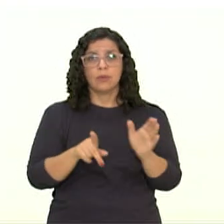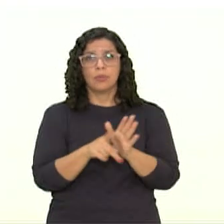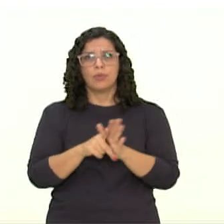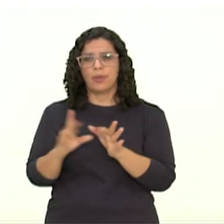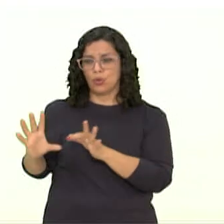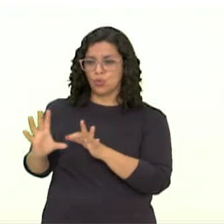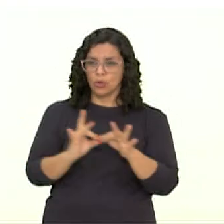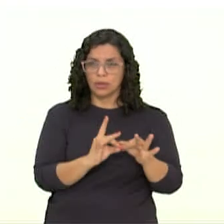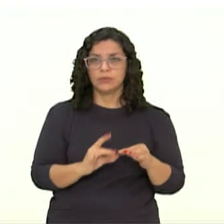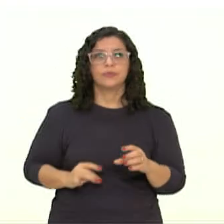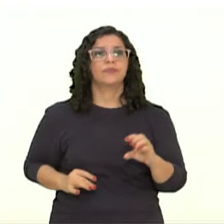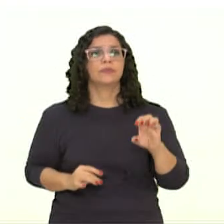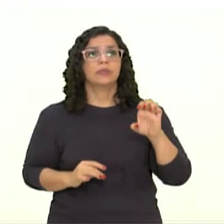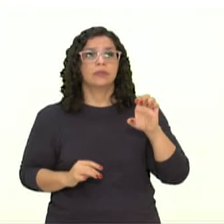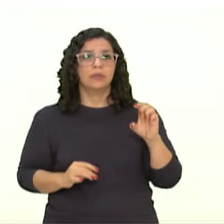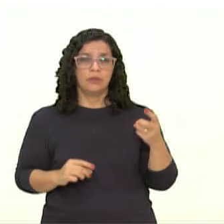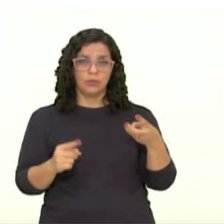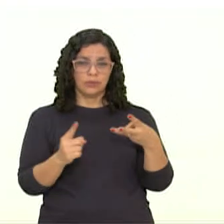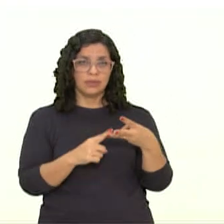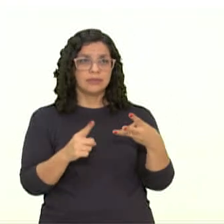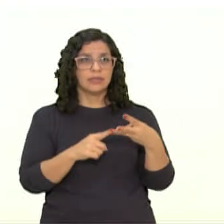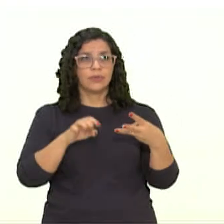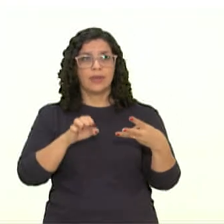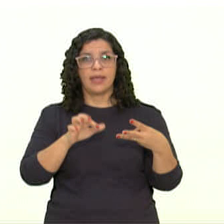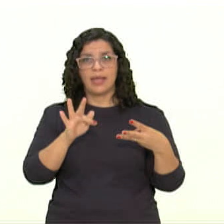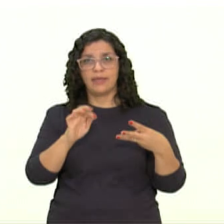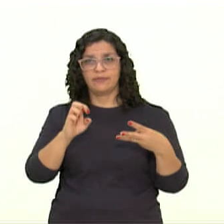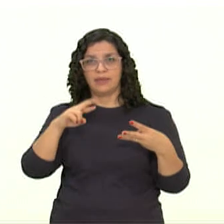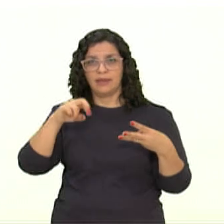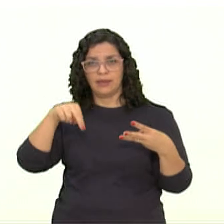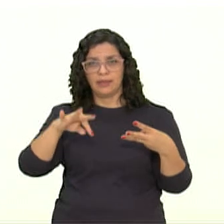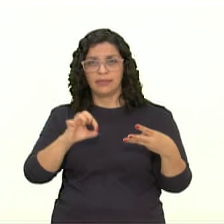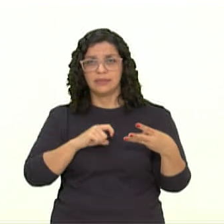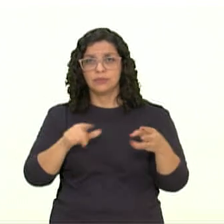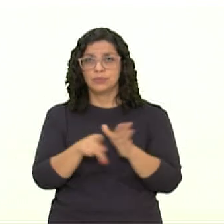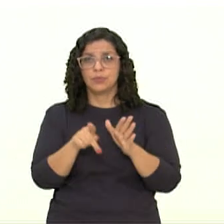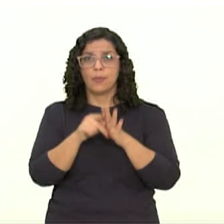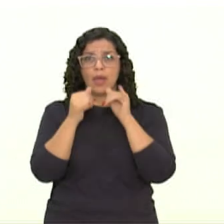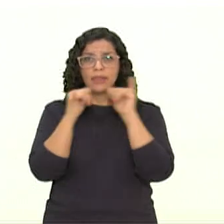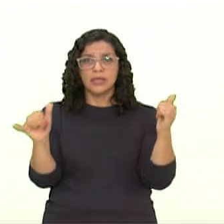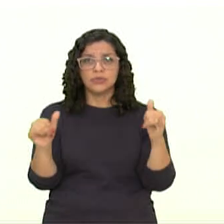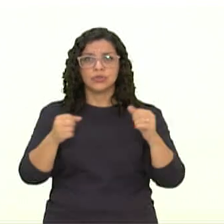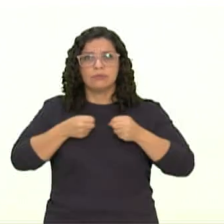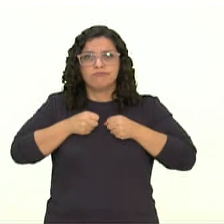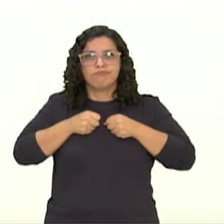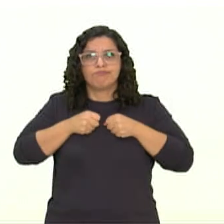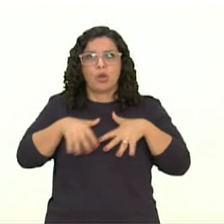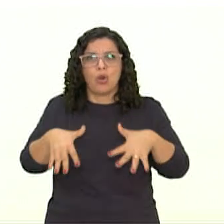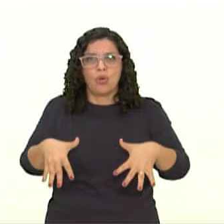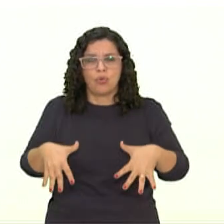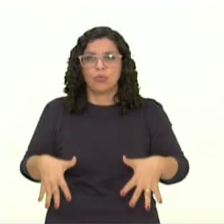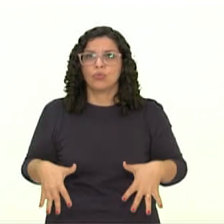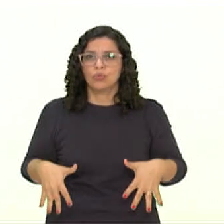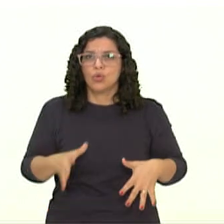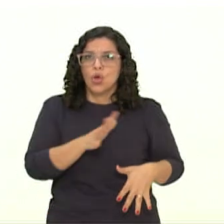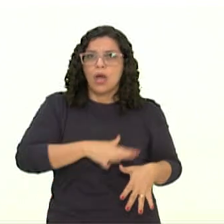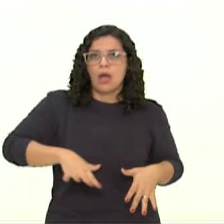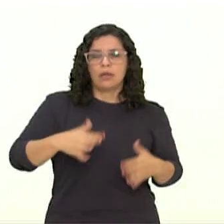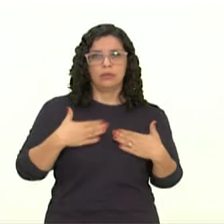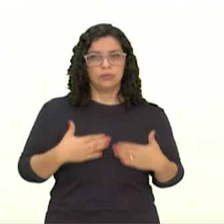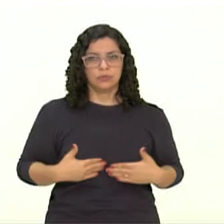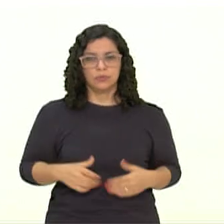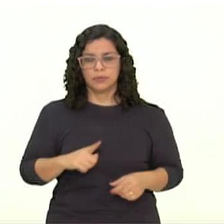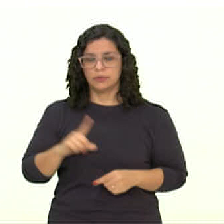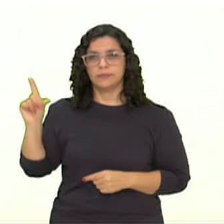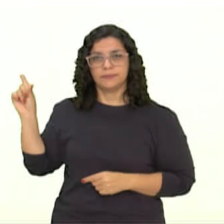outro. E os eferentes são aqueles que conduzem os impulsos do sistema nervoso central para outras partes do organismo.